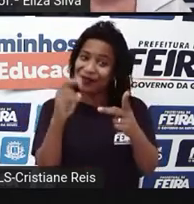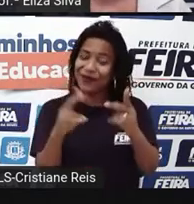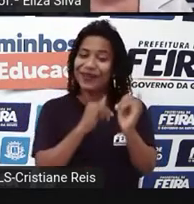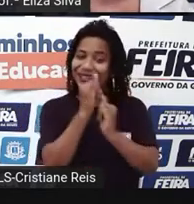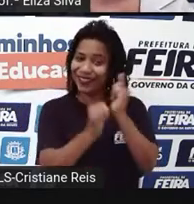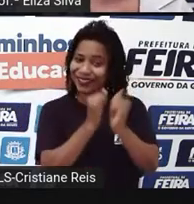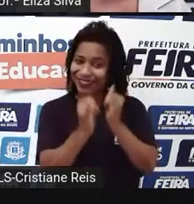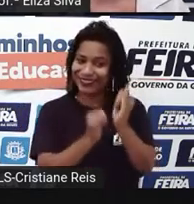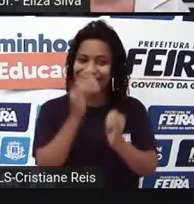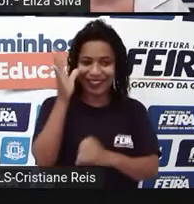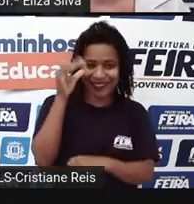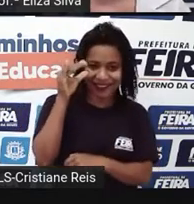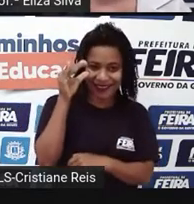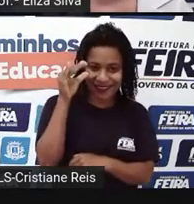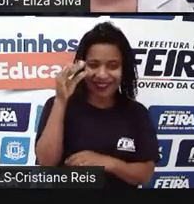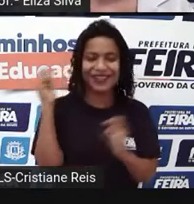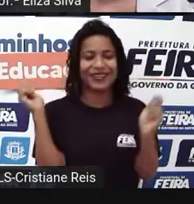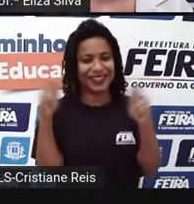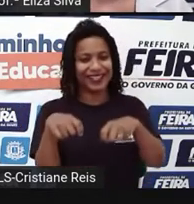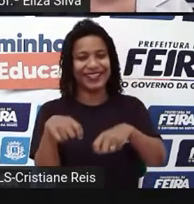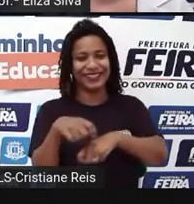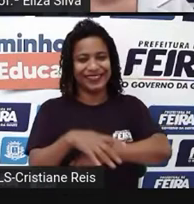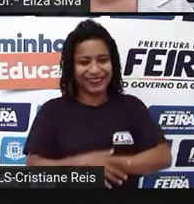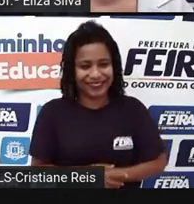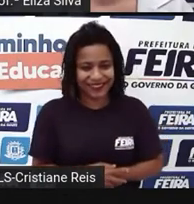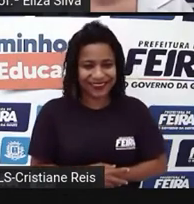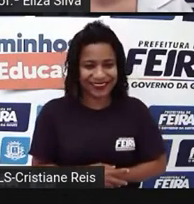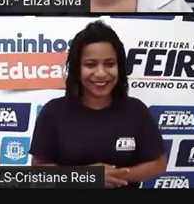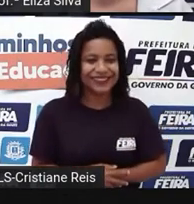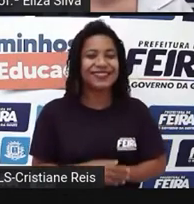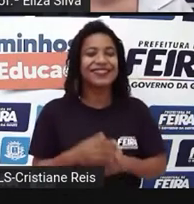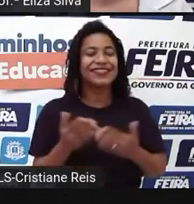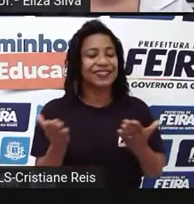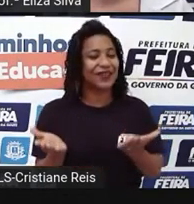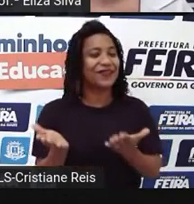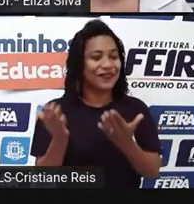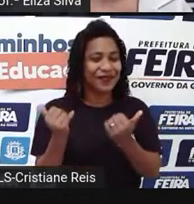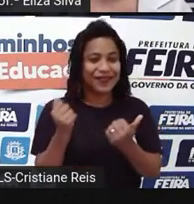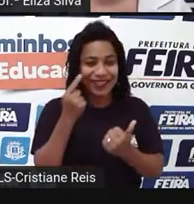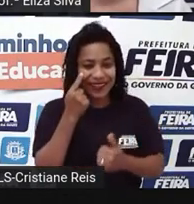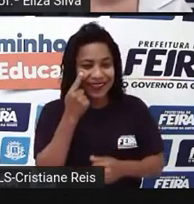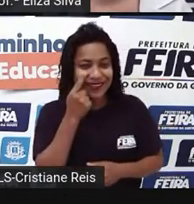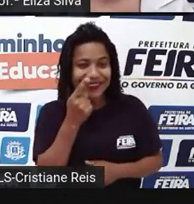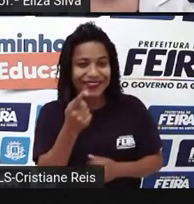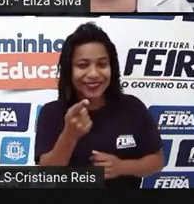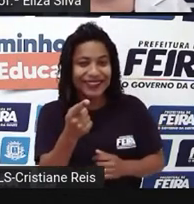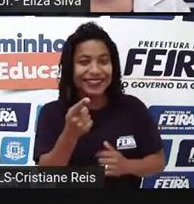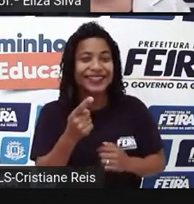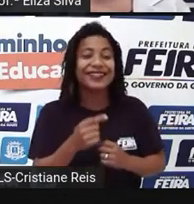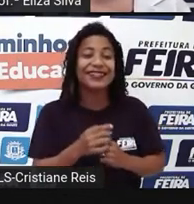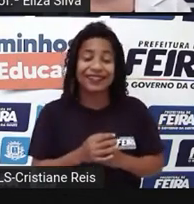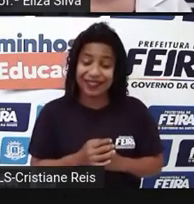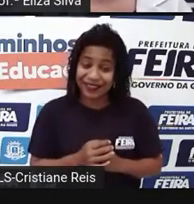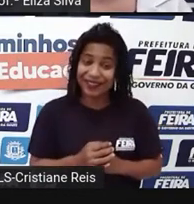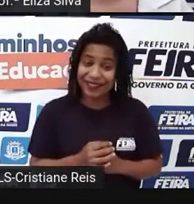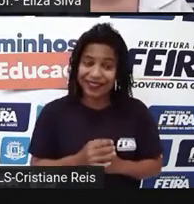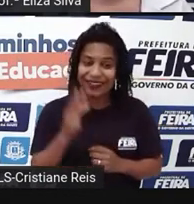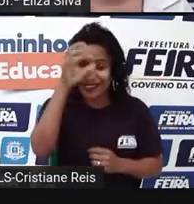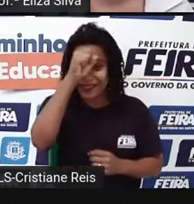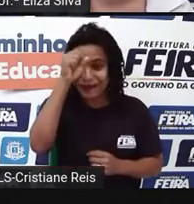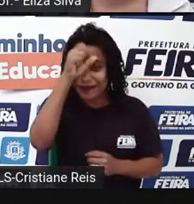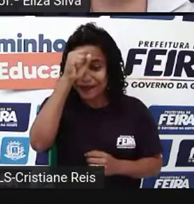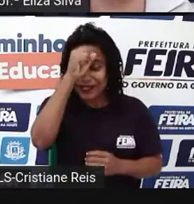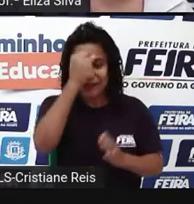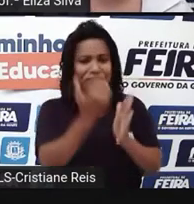So, let's go. Let's learn about countries and nationalities now. Então, agora nós vamos aprender um